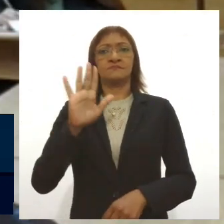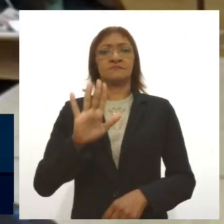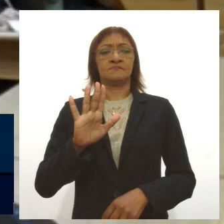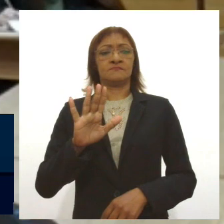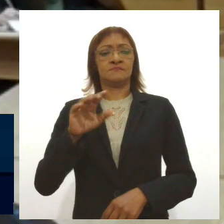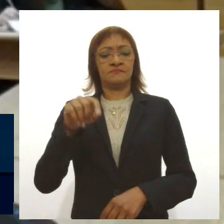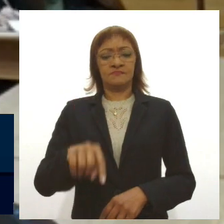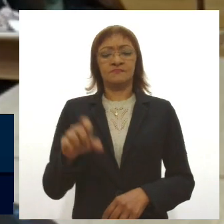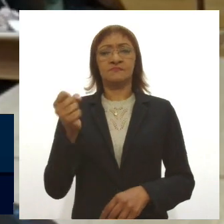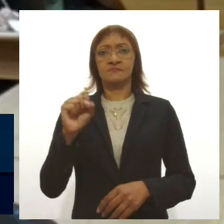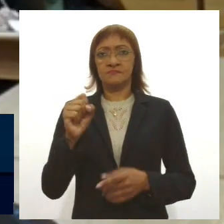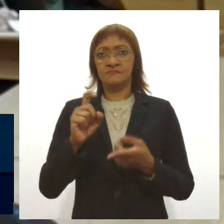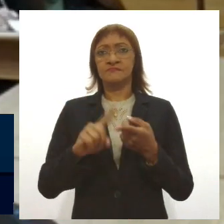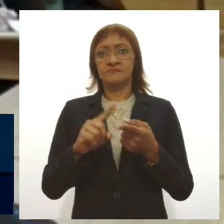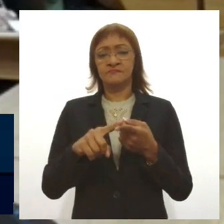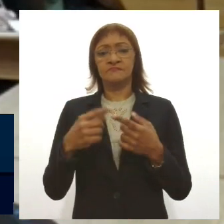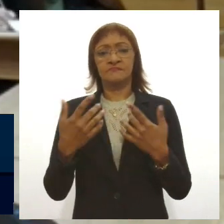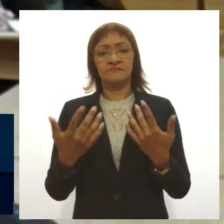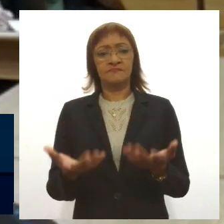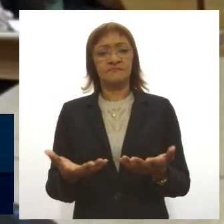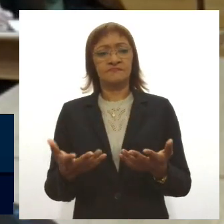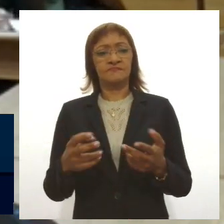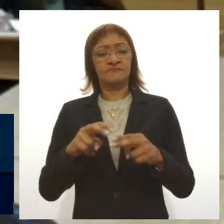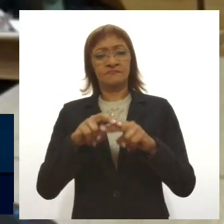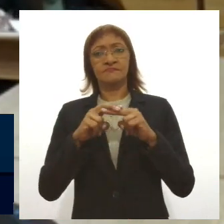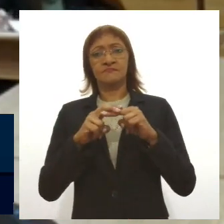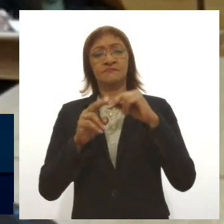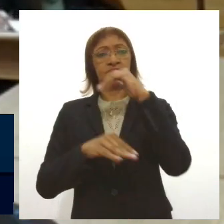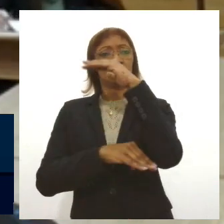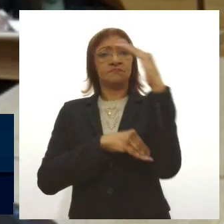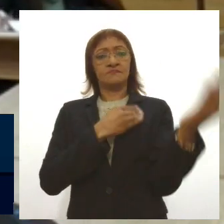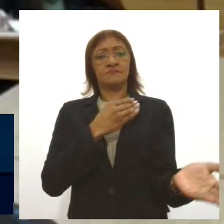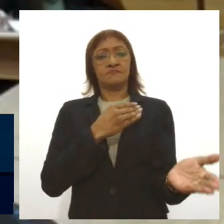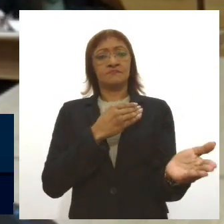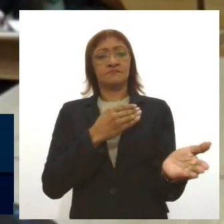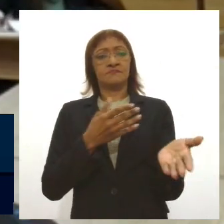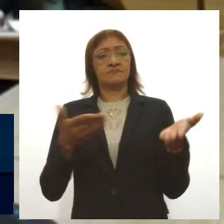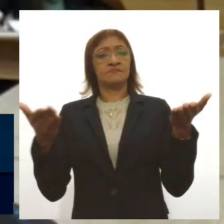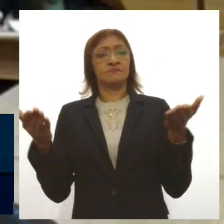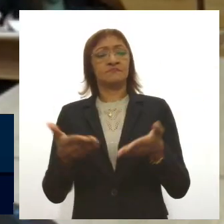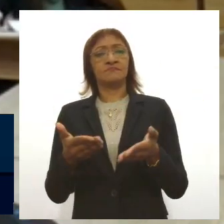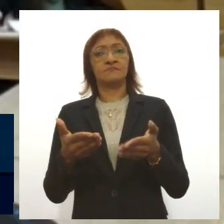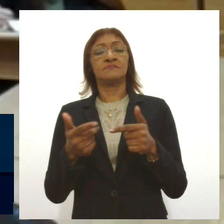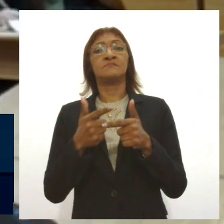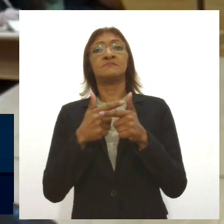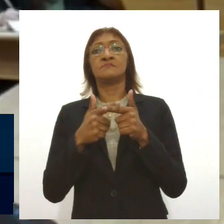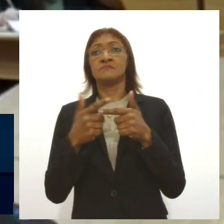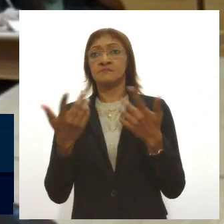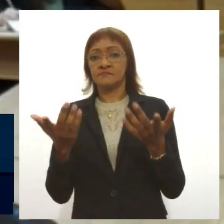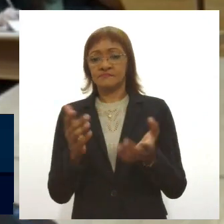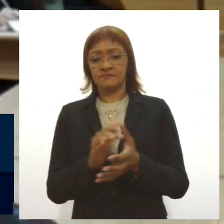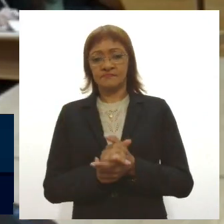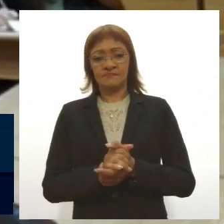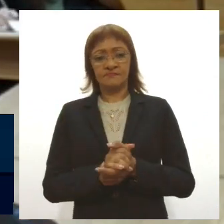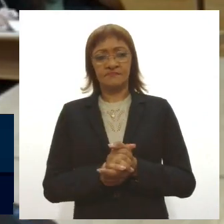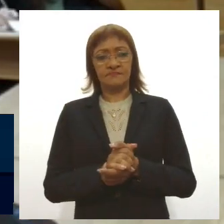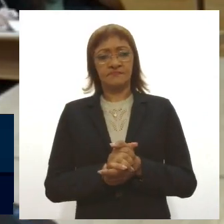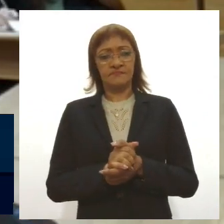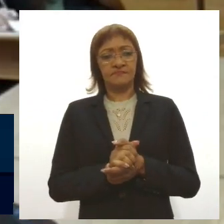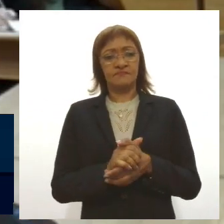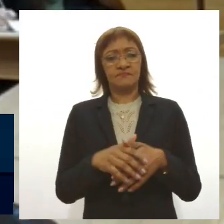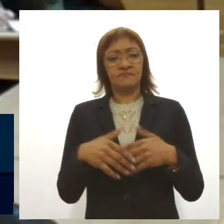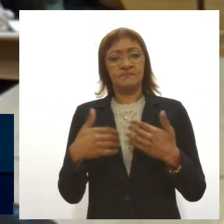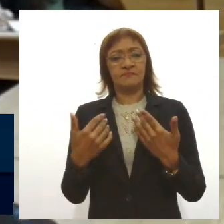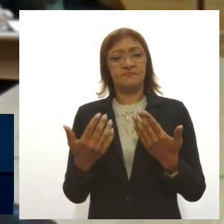exceção, e por conta desse desmatamento, estão entrando em processo de desertificação. Então, o nosso trabalho